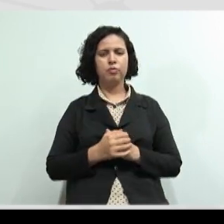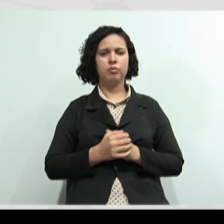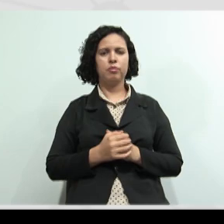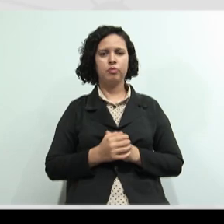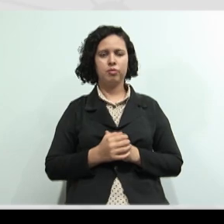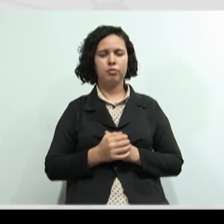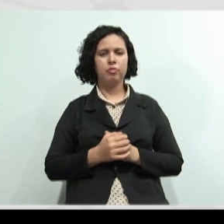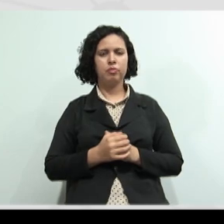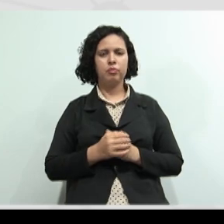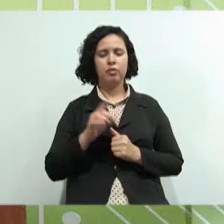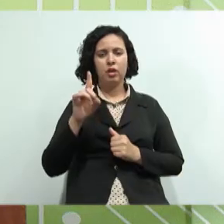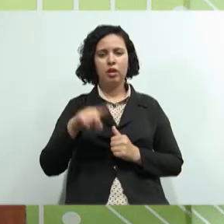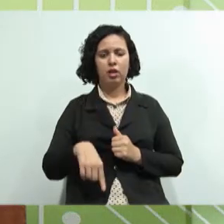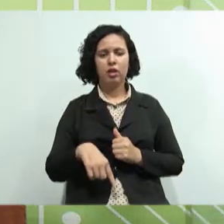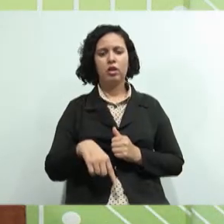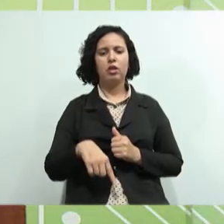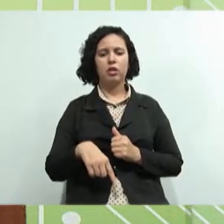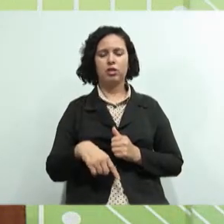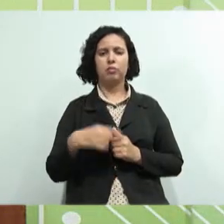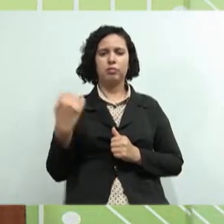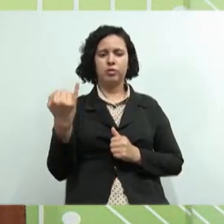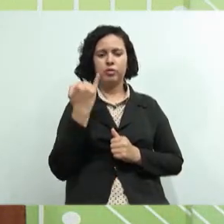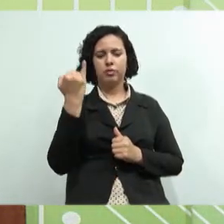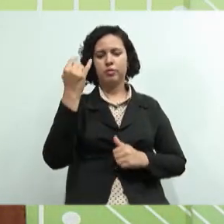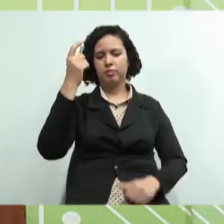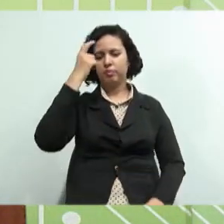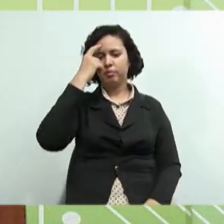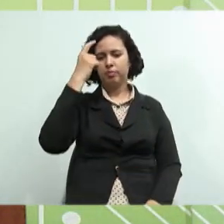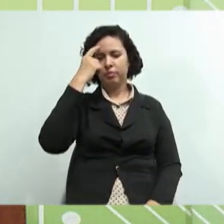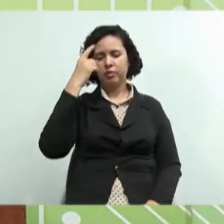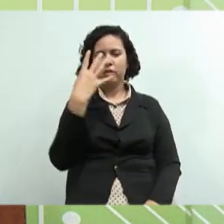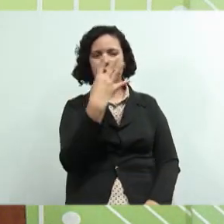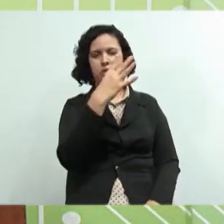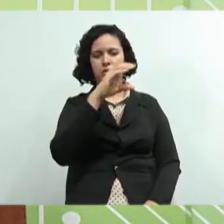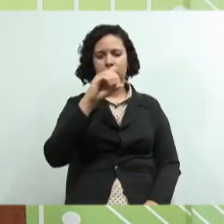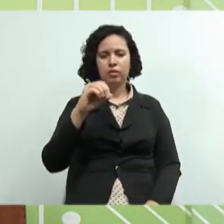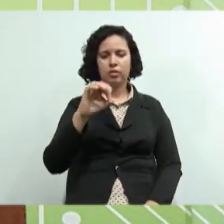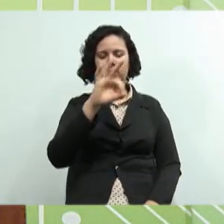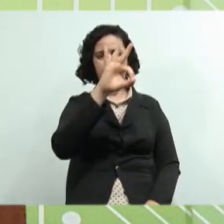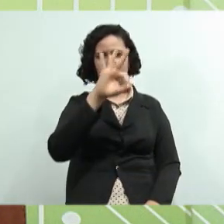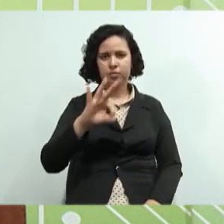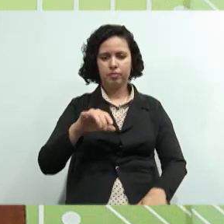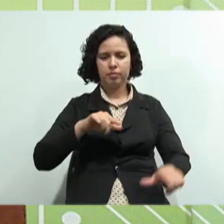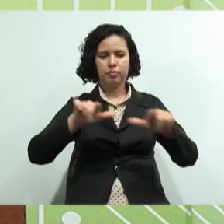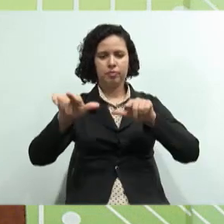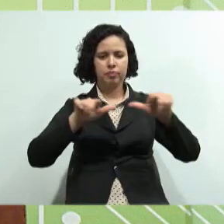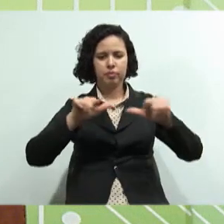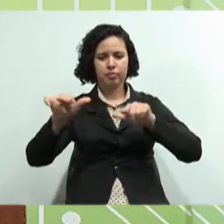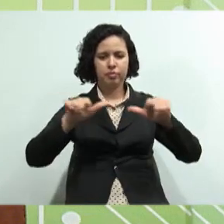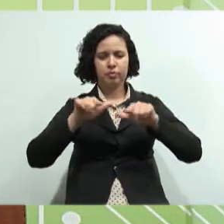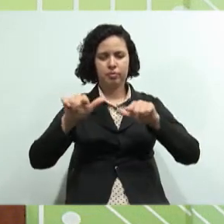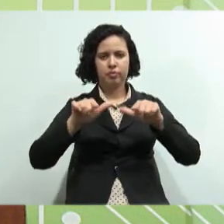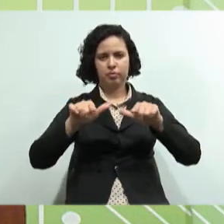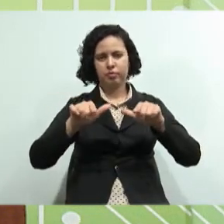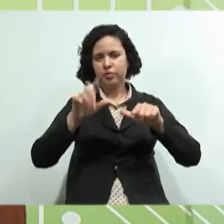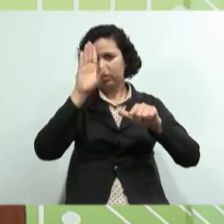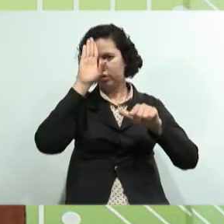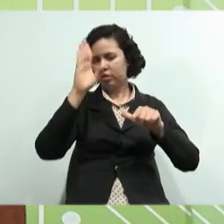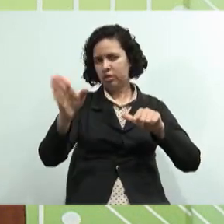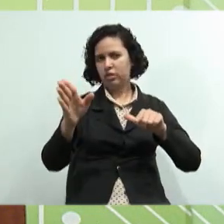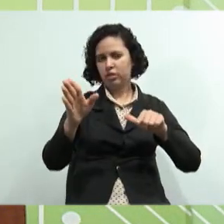dados realmente muito importantes, né, gente? Se a gente pensar bem, 40% de quem está trabalhando no Brasil, direto ou